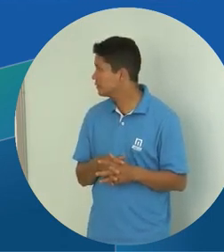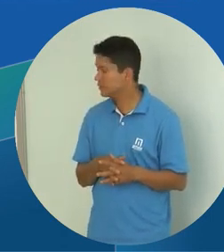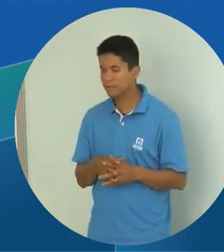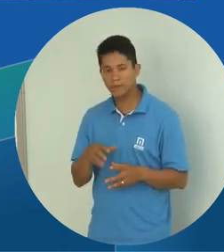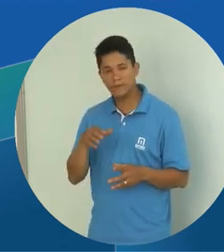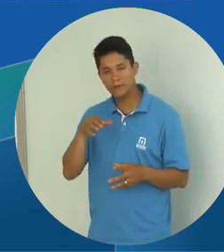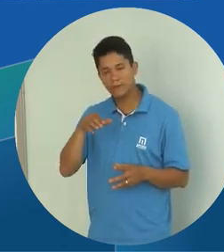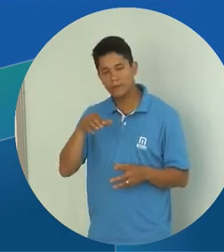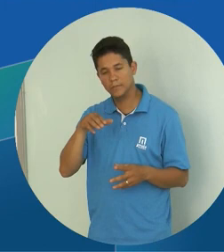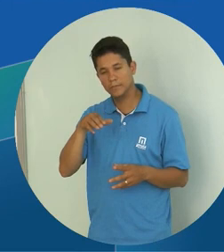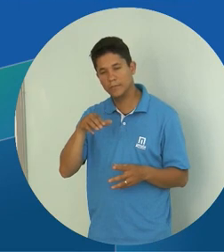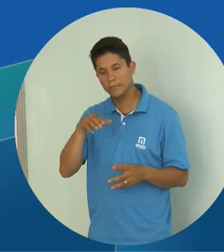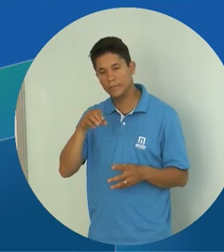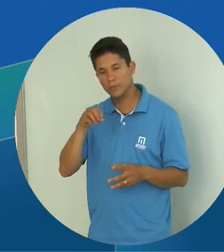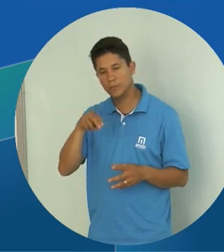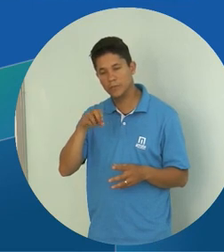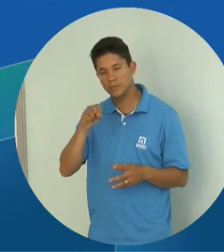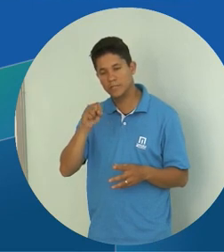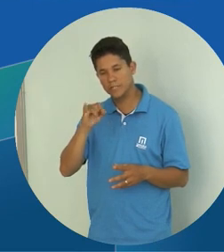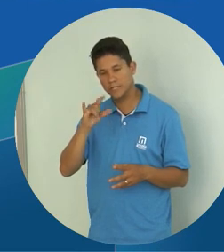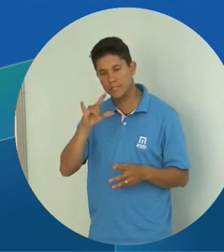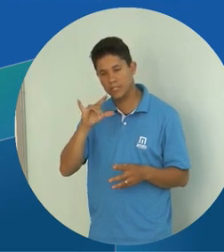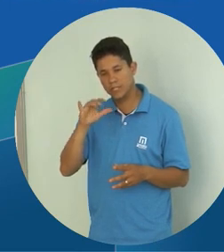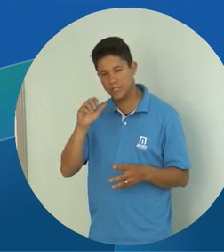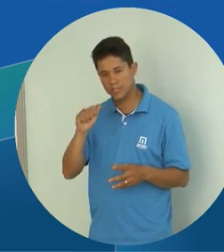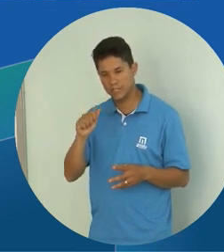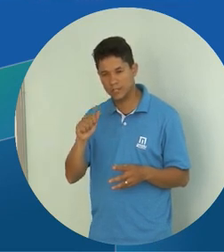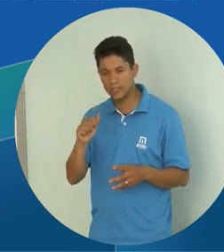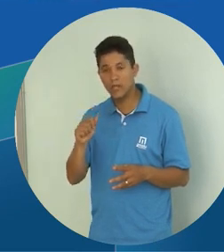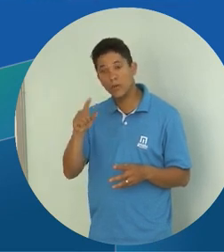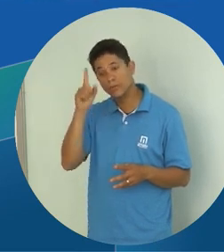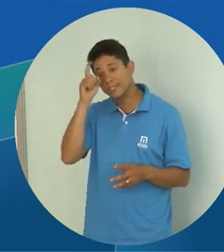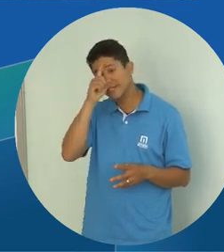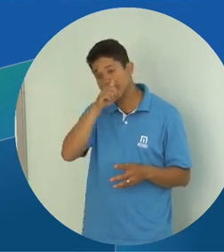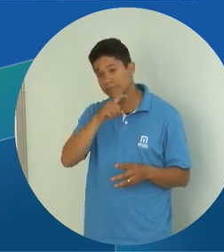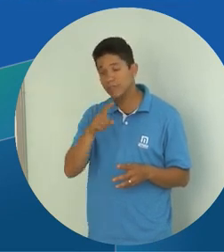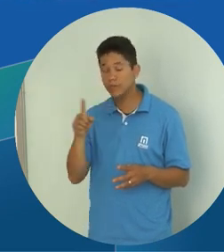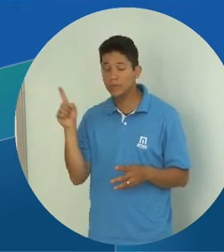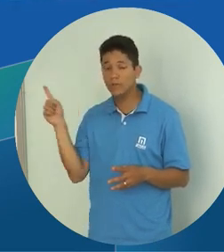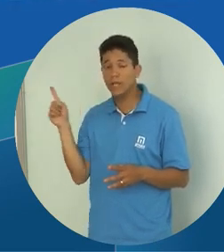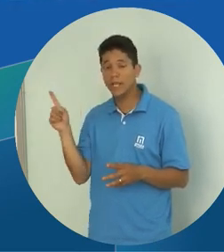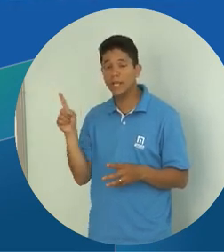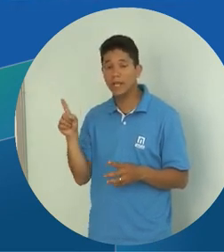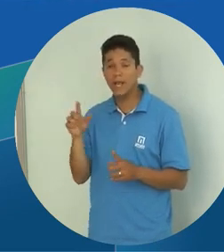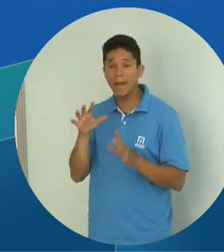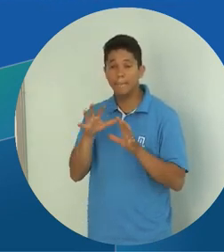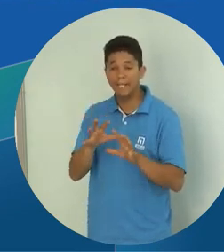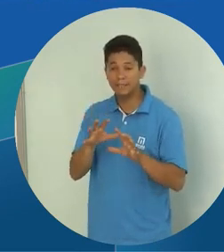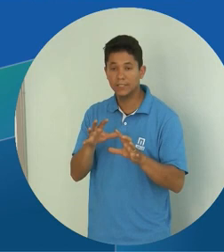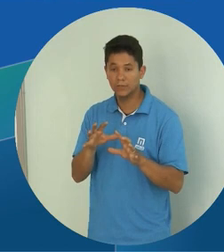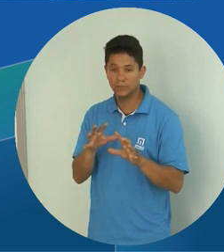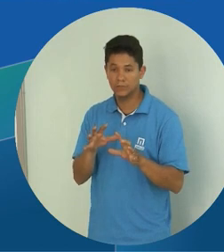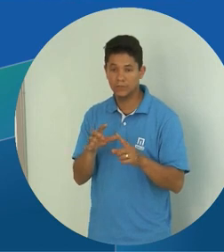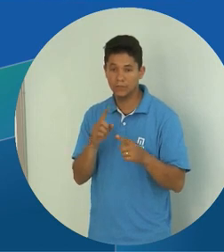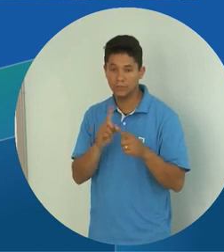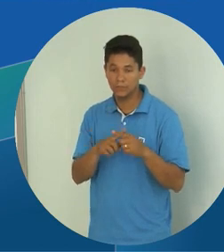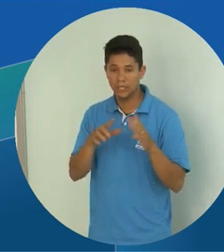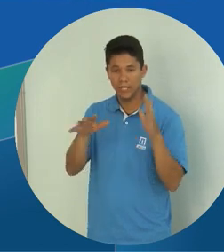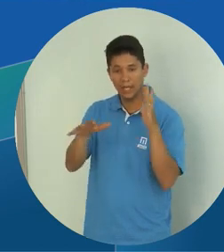nanocílica. Nesse caso, o desafio era a pressão de injeção. Essa era uma barragem que estava sendo